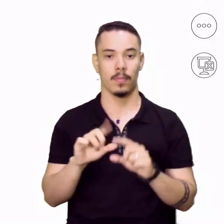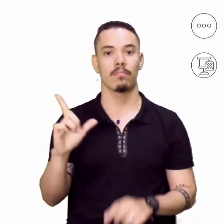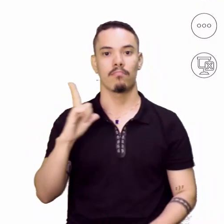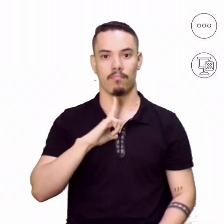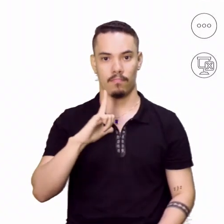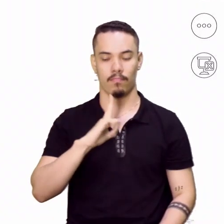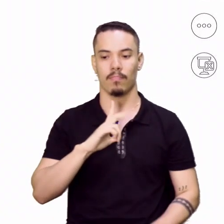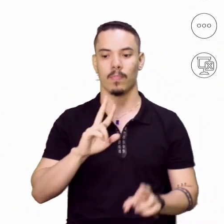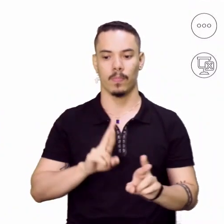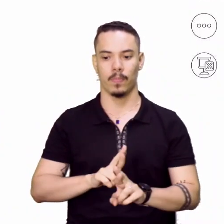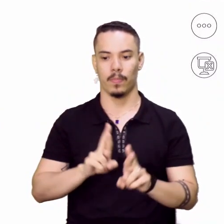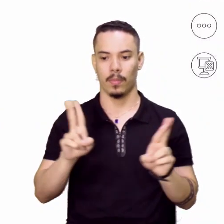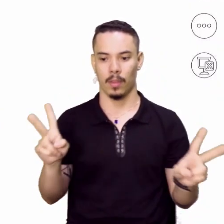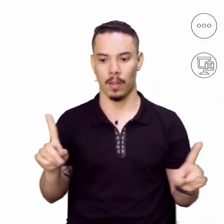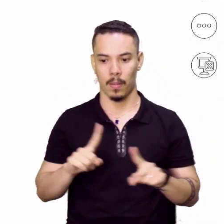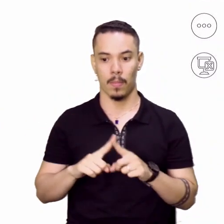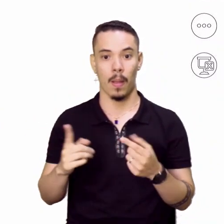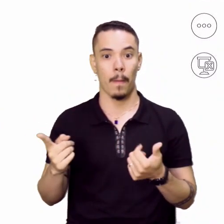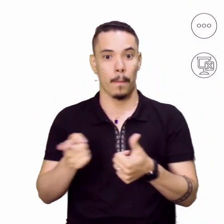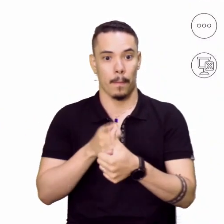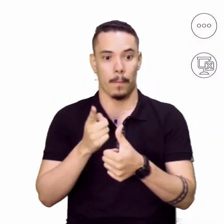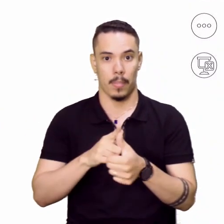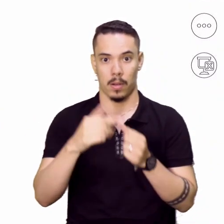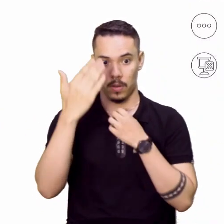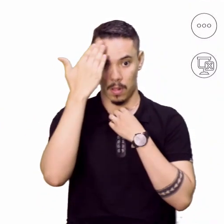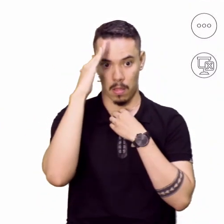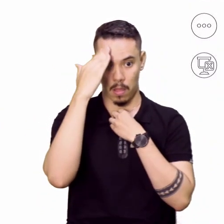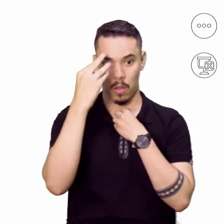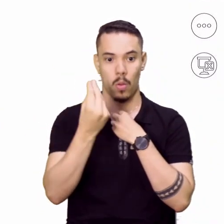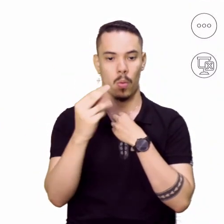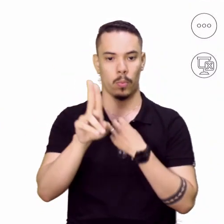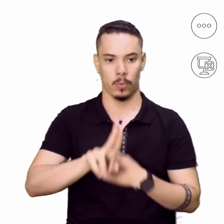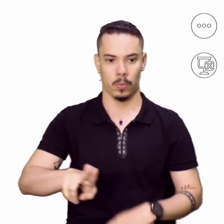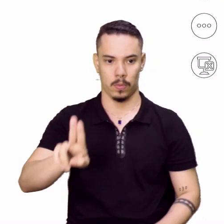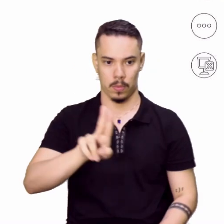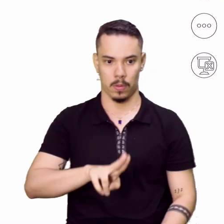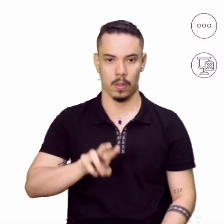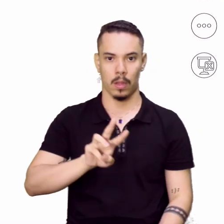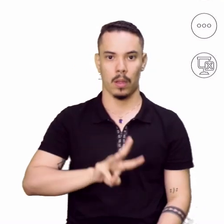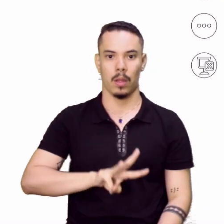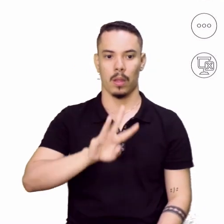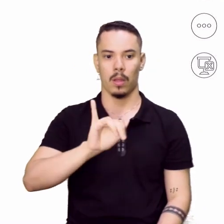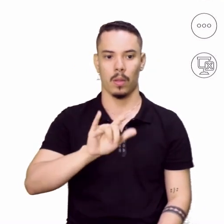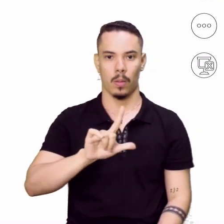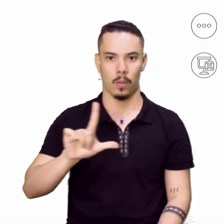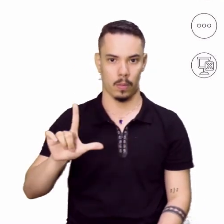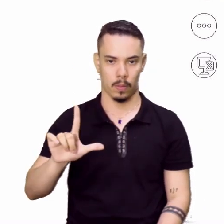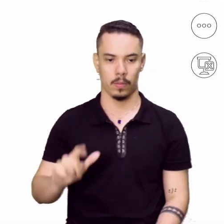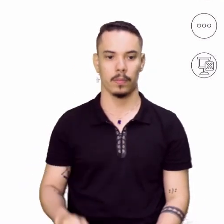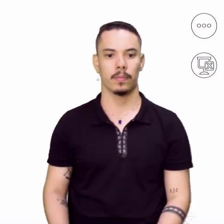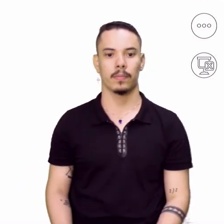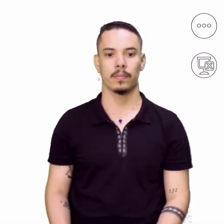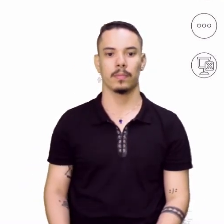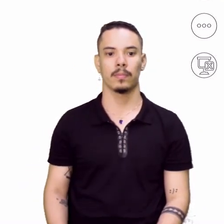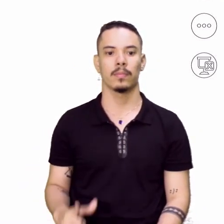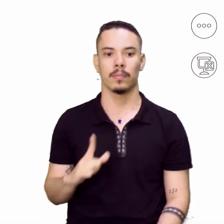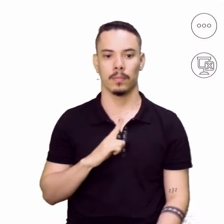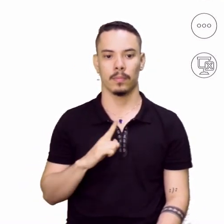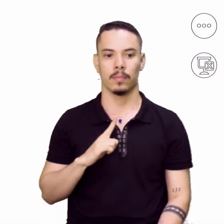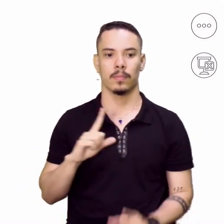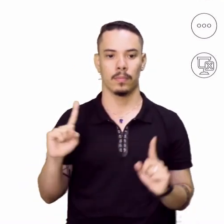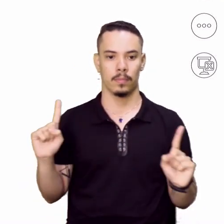to mas primeiramente vamos entender como é que nós vamos usar esse Will Will que tem a contração